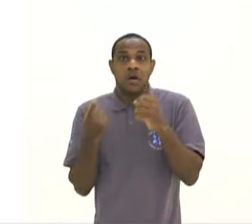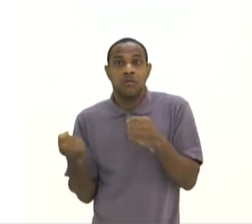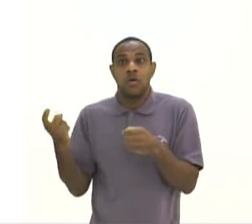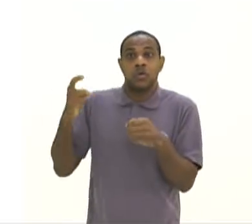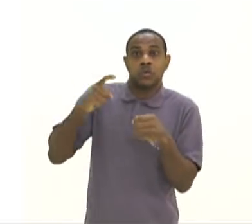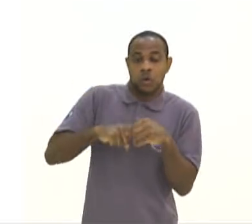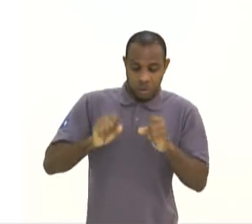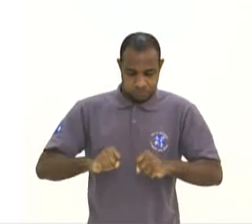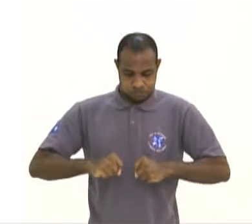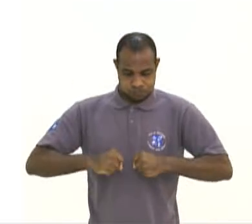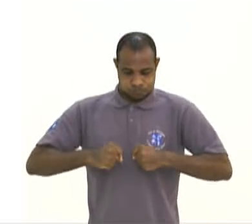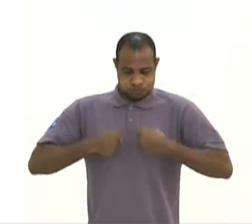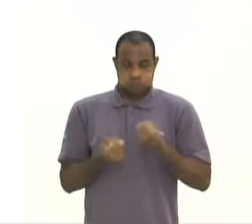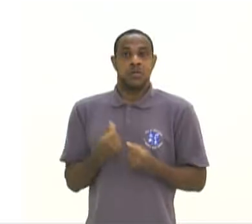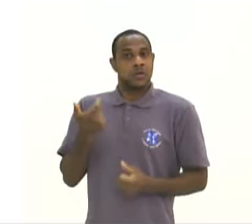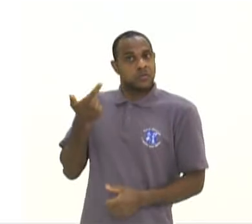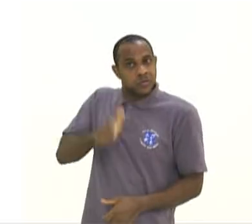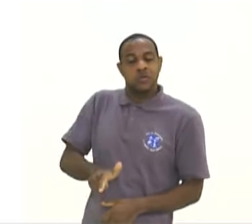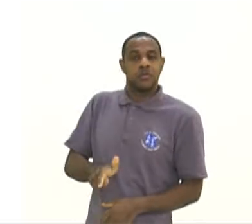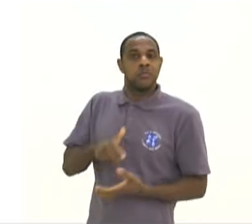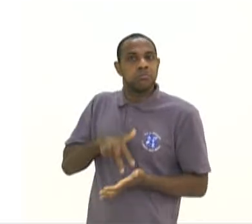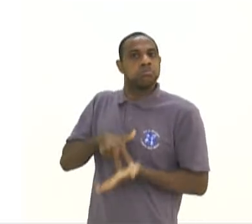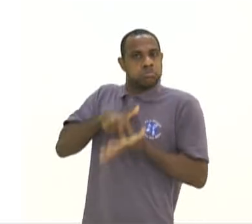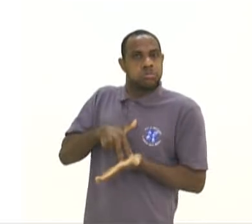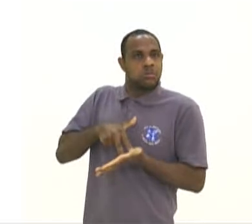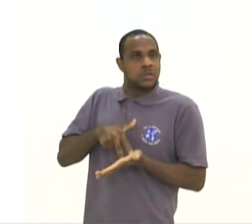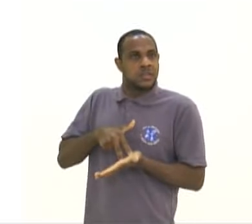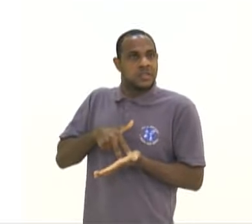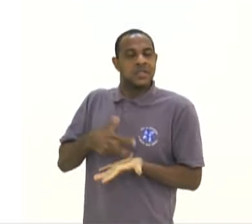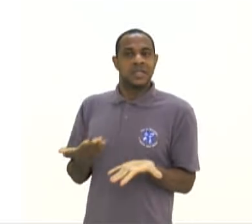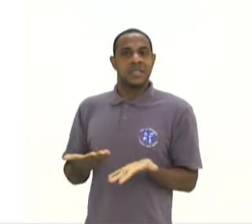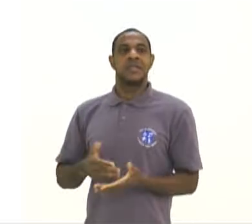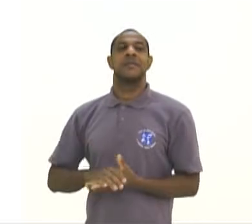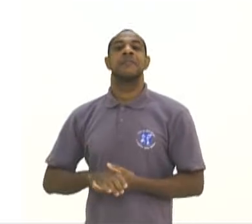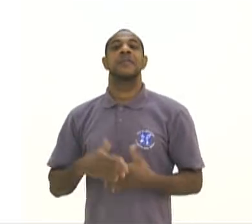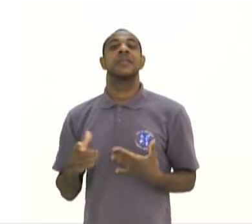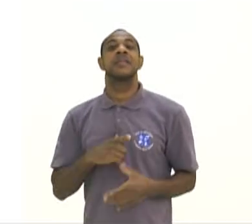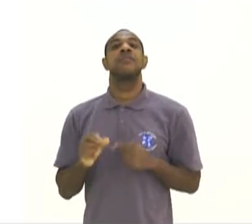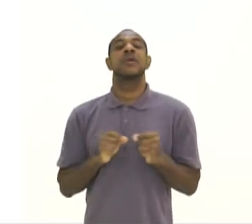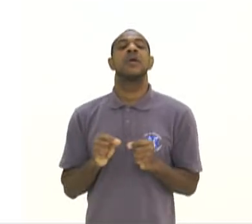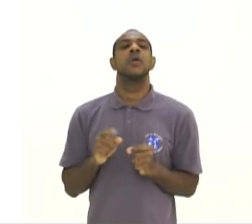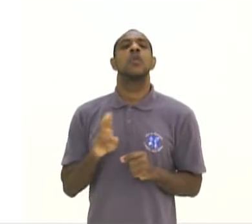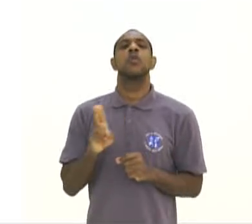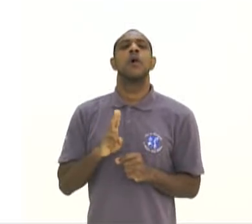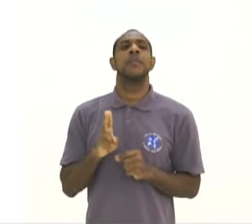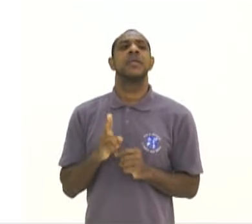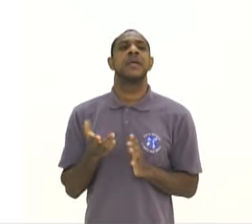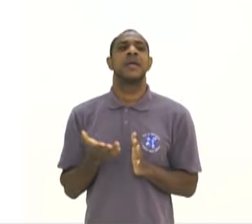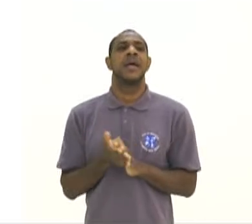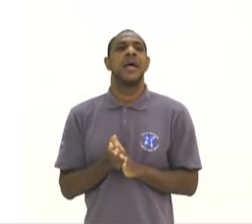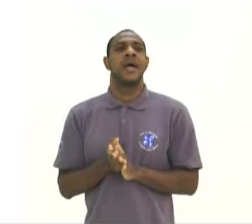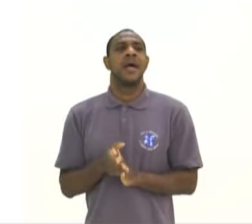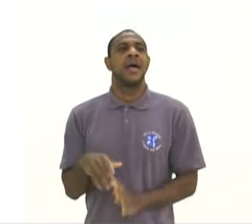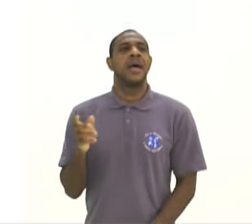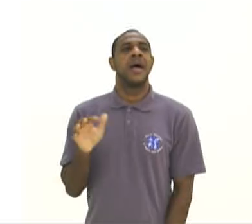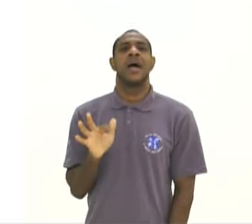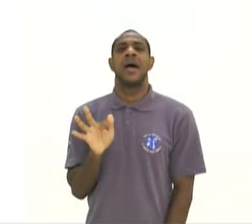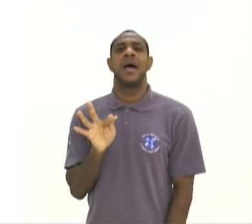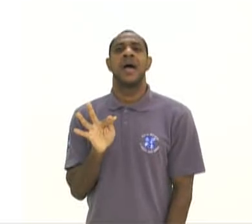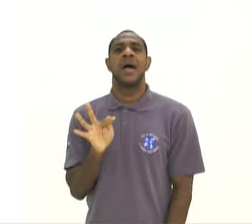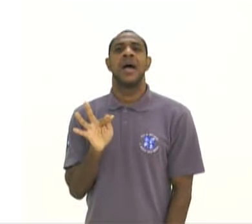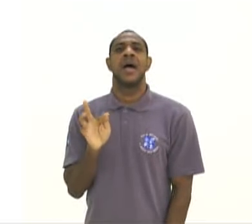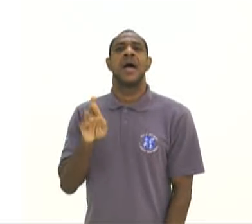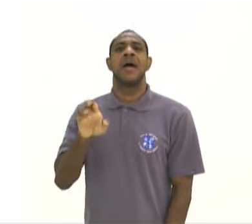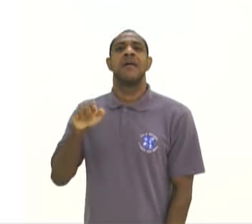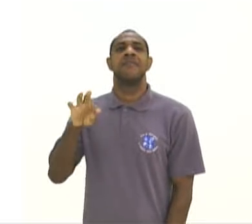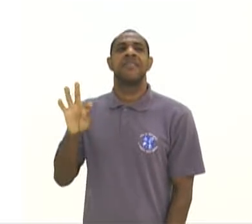até 1946, com governos da chamada Frente Popular, ou seja, governos